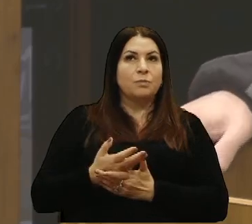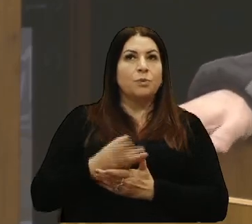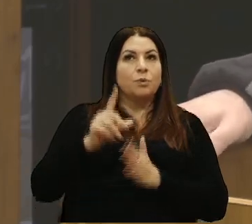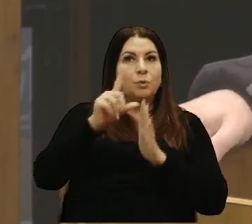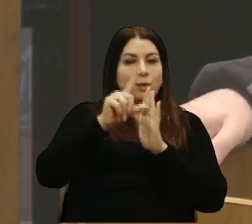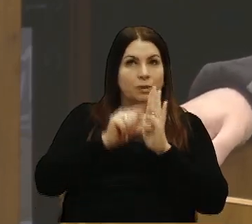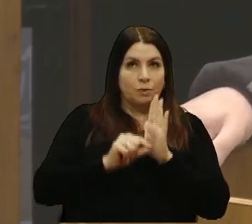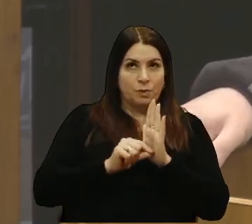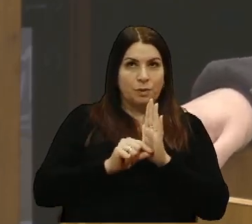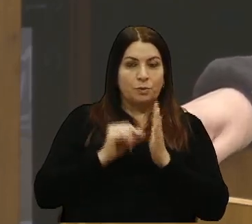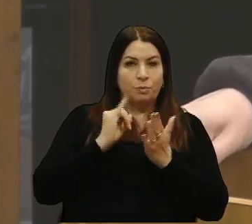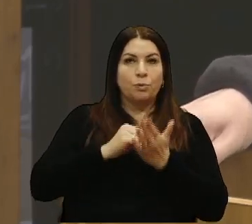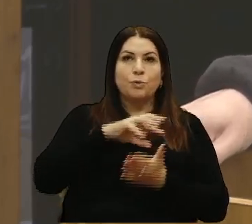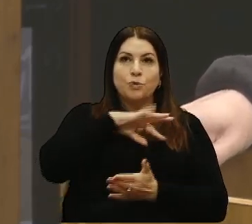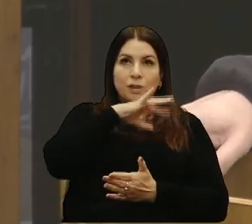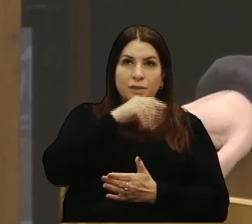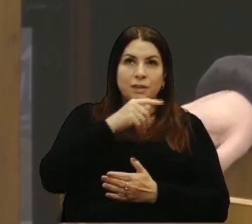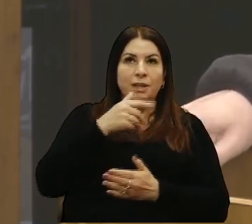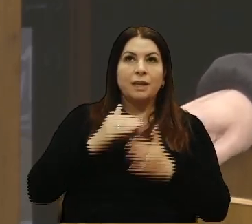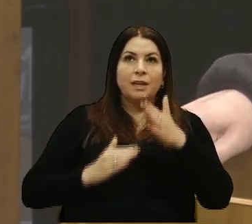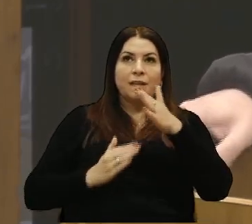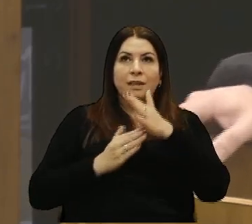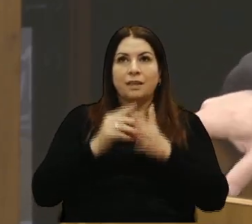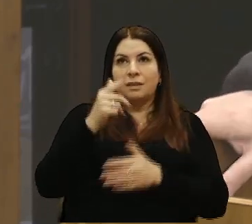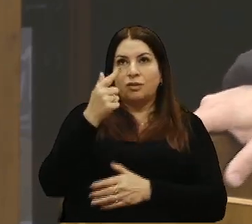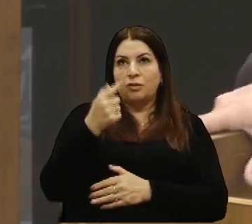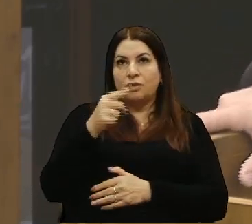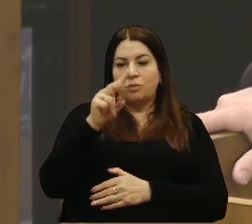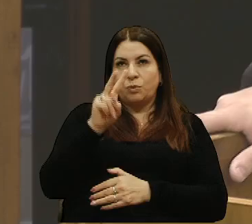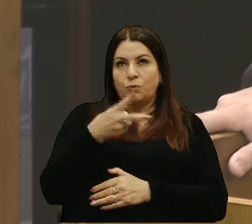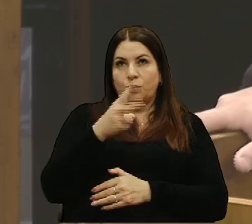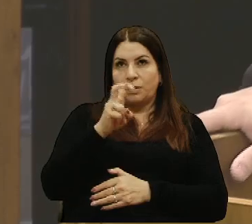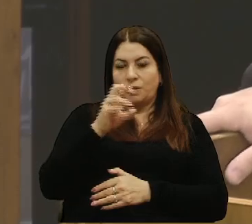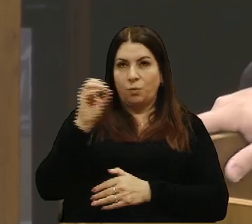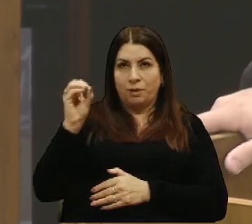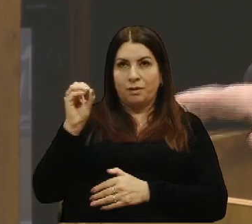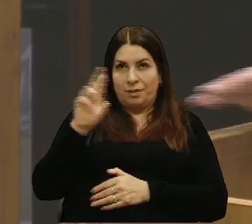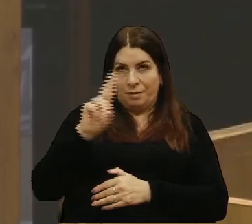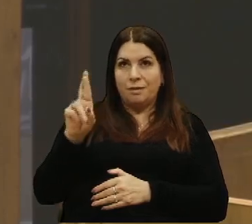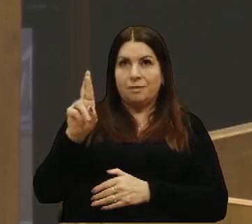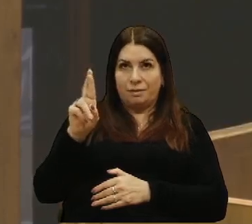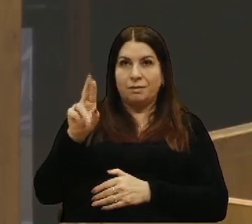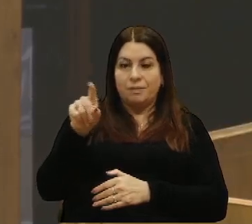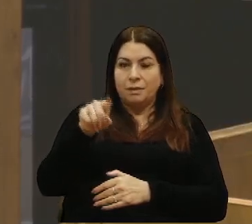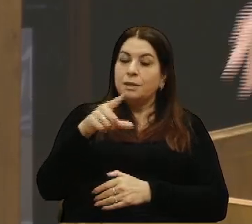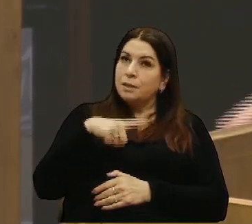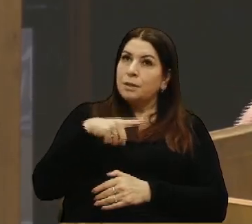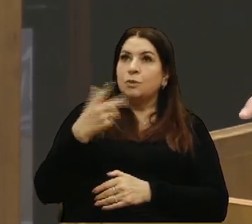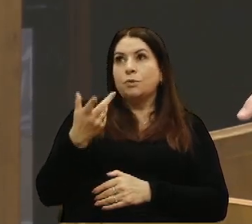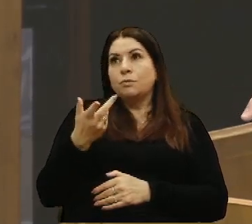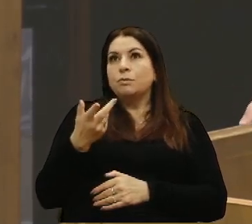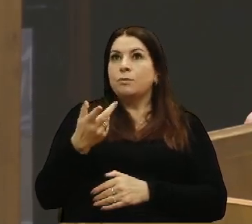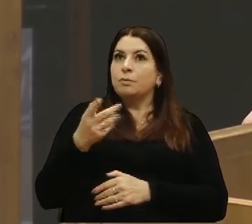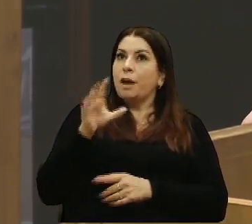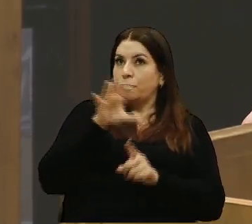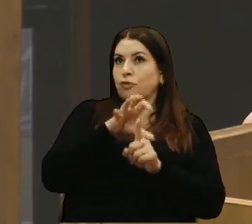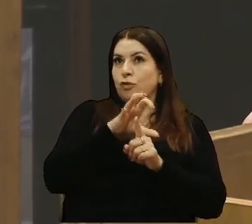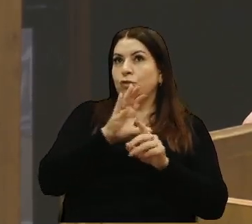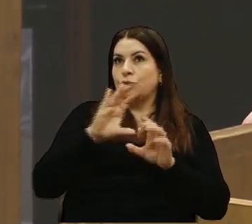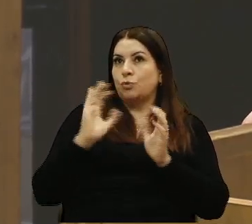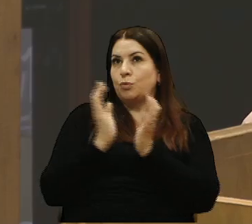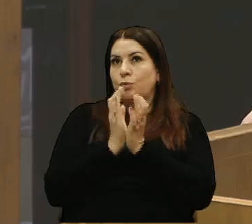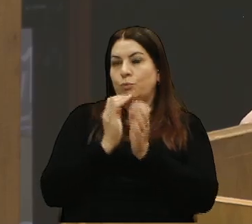redução do imposto de renda para quem ganha até R$ 7.250 e a isenção para quem ganha até R$ 5.000. Isso atinge significativamente a nossa